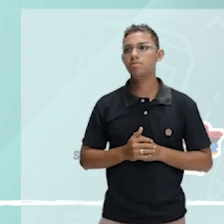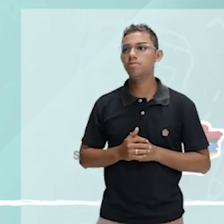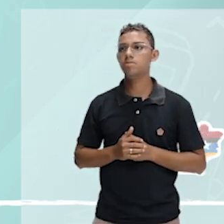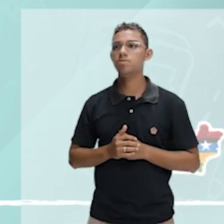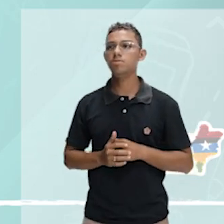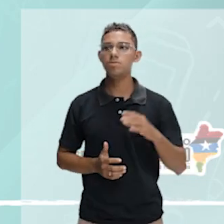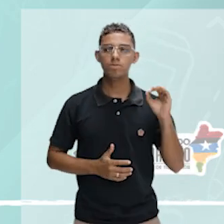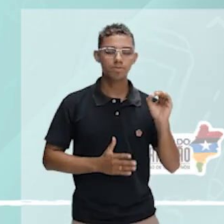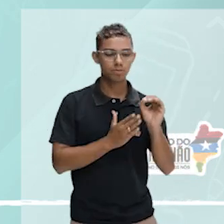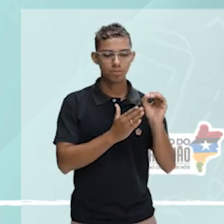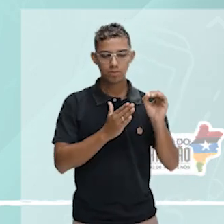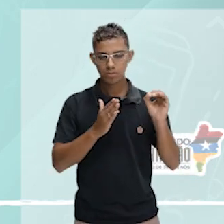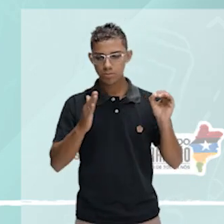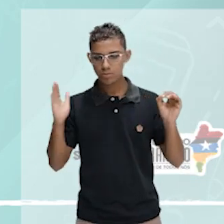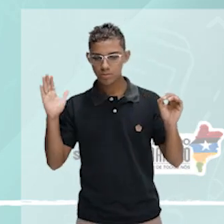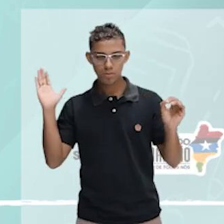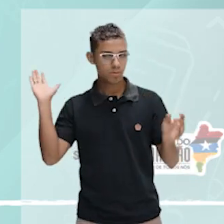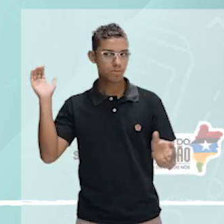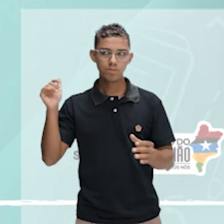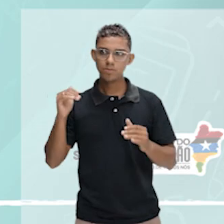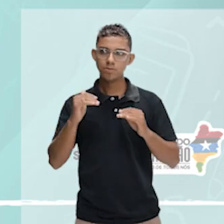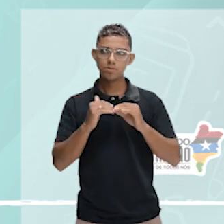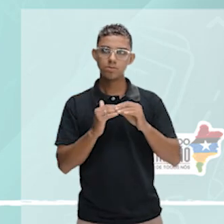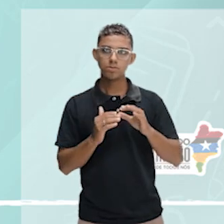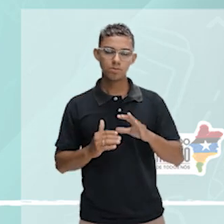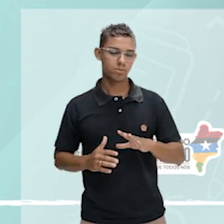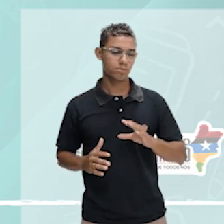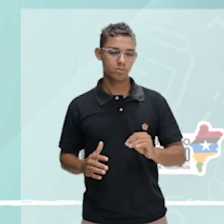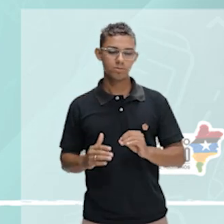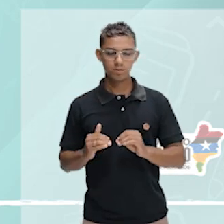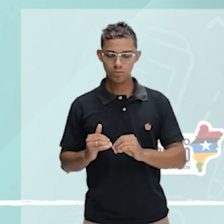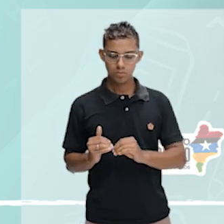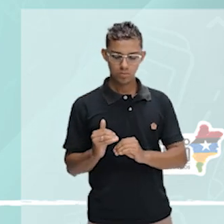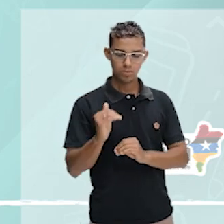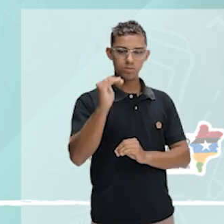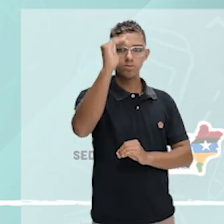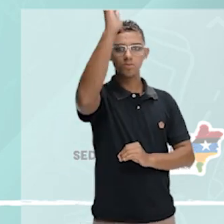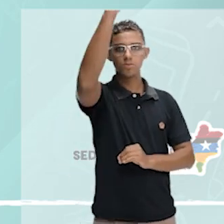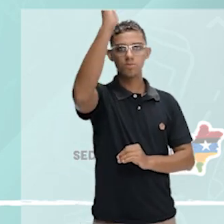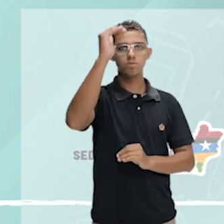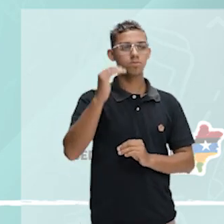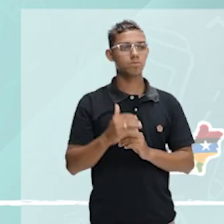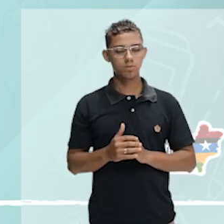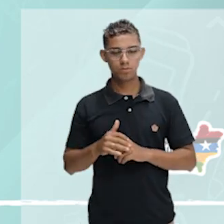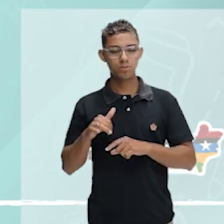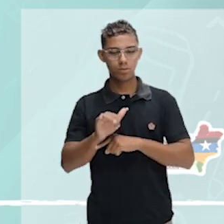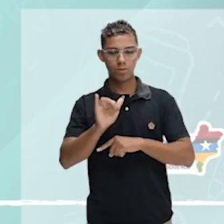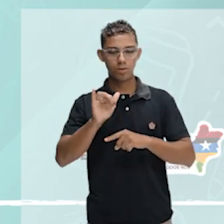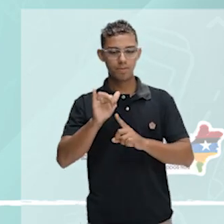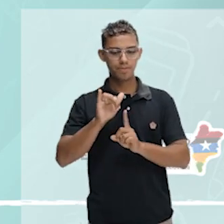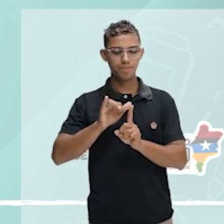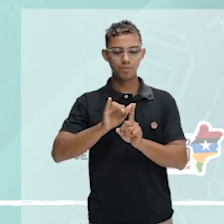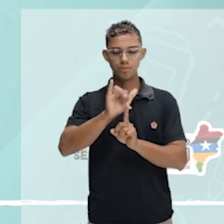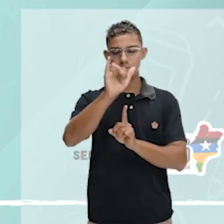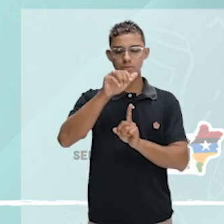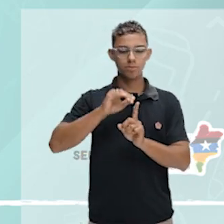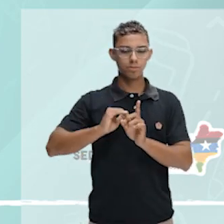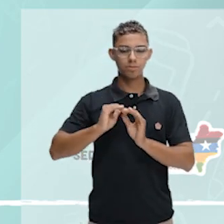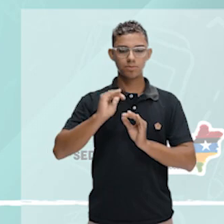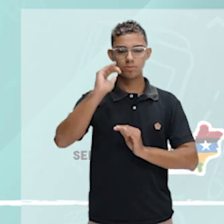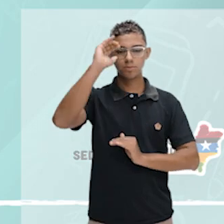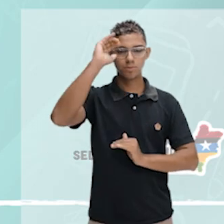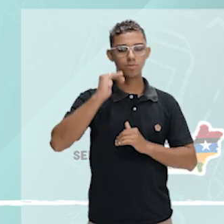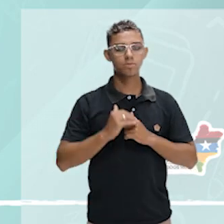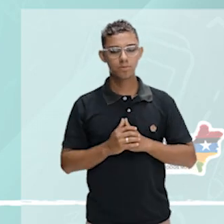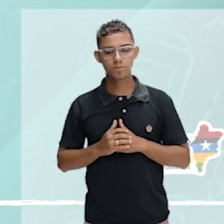0 até o mais Infinito ou seja o lado positivo do eixo Y Acima tá dos eixos x